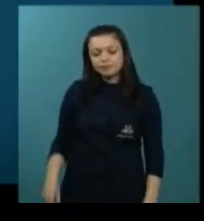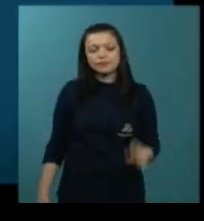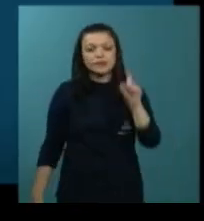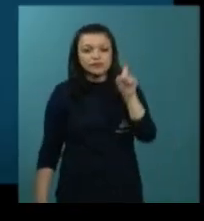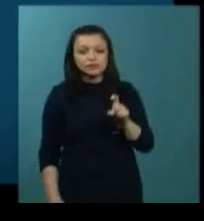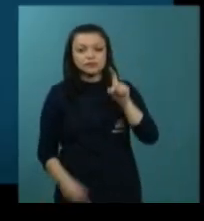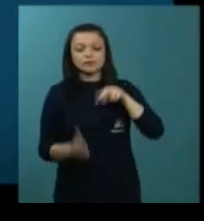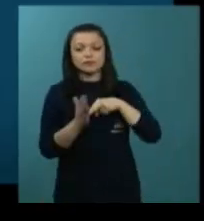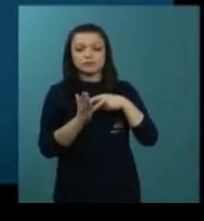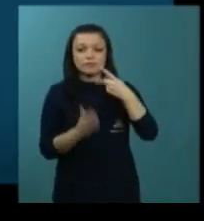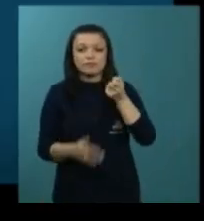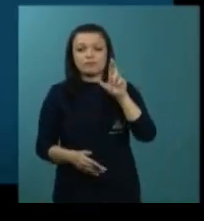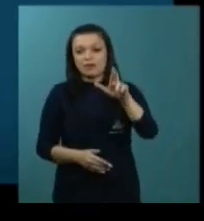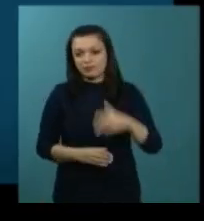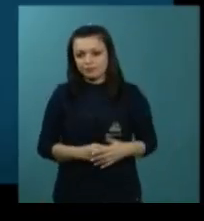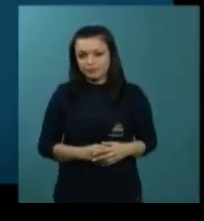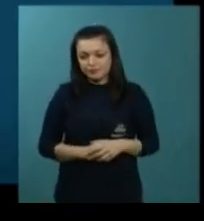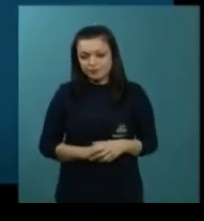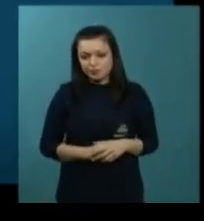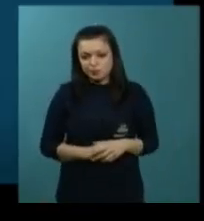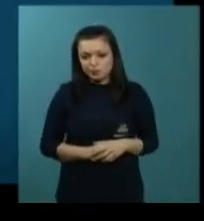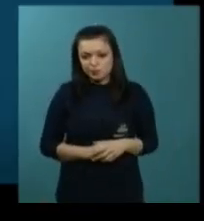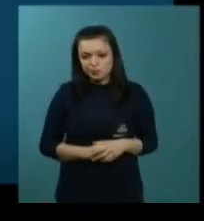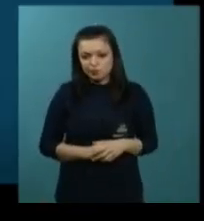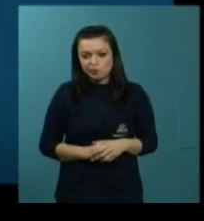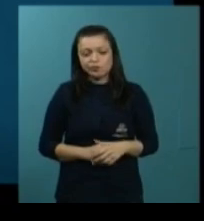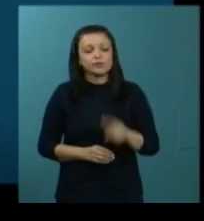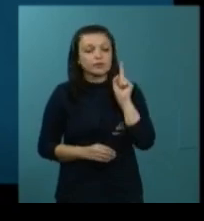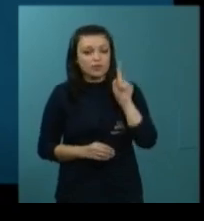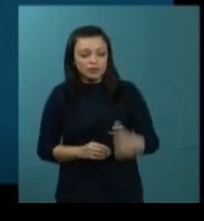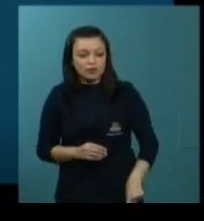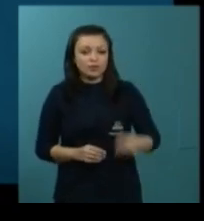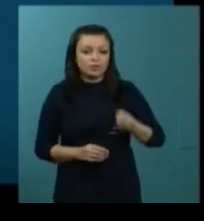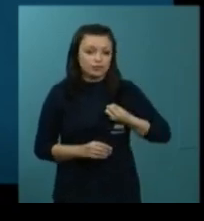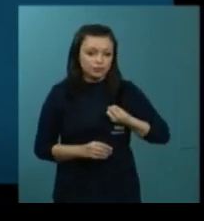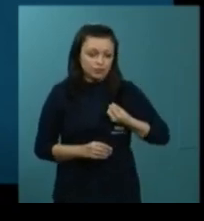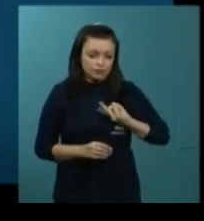X é par. Então, são os algarismos